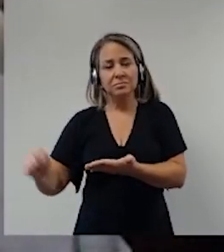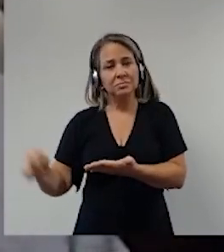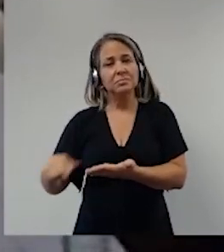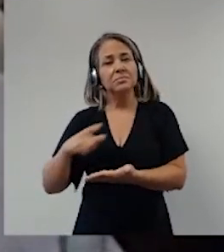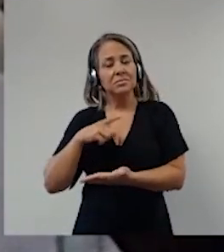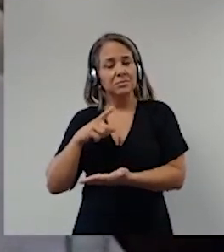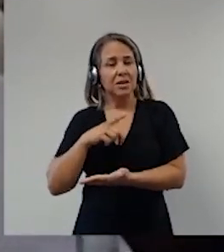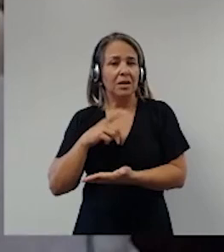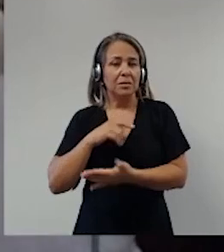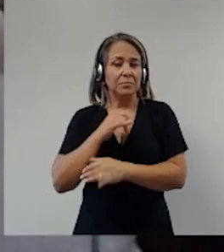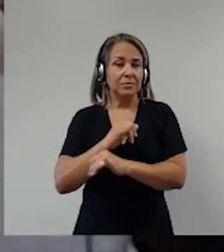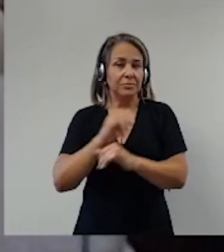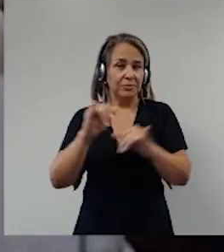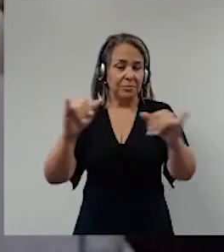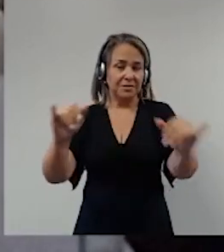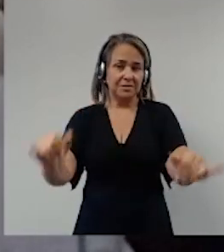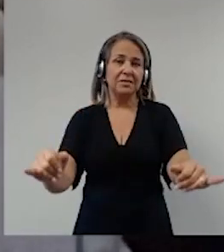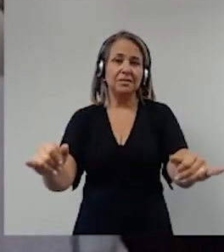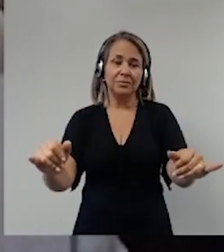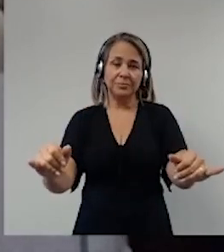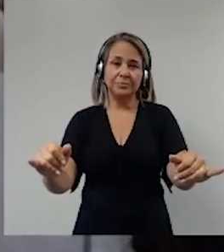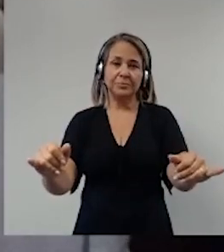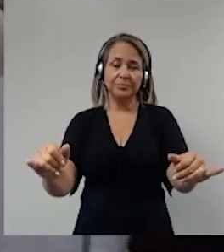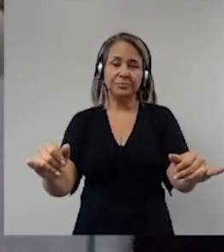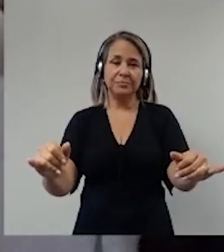uma informação